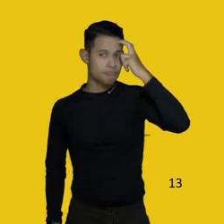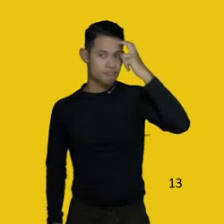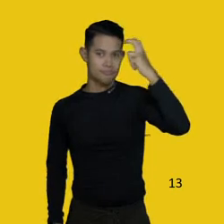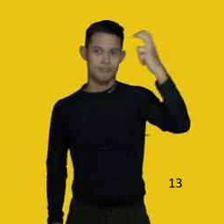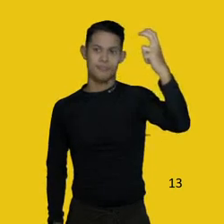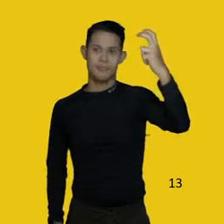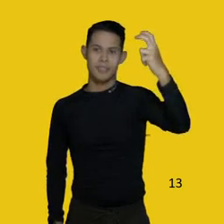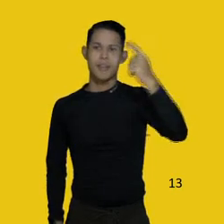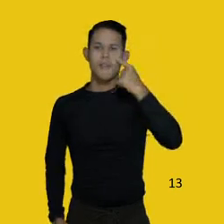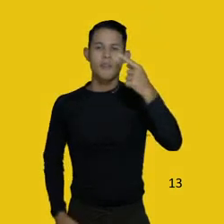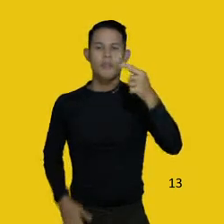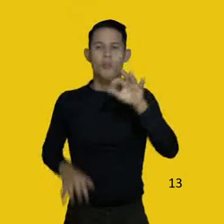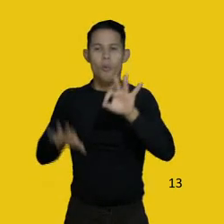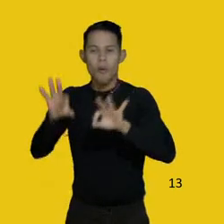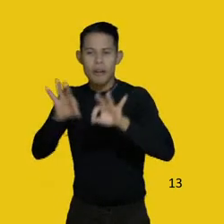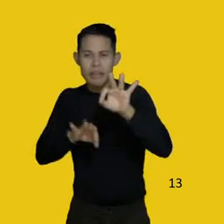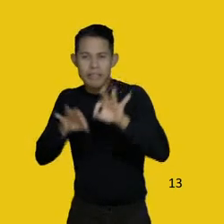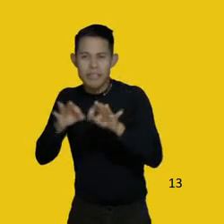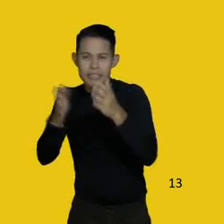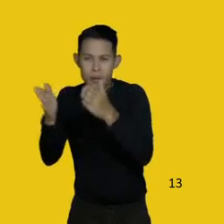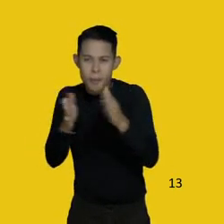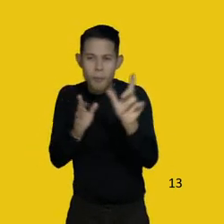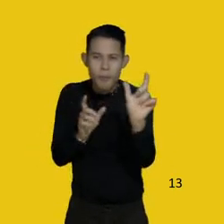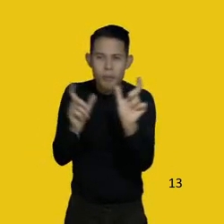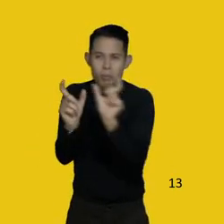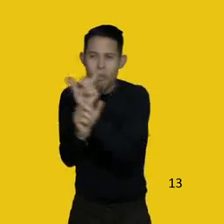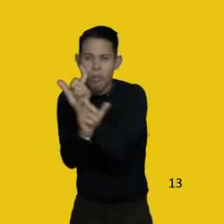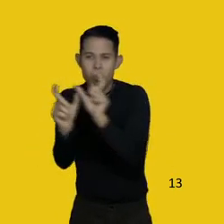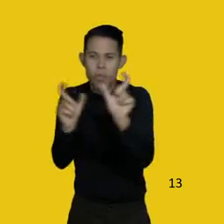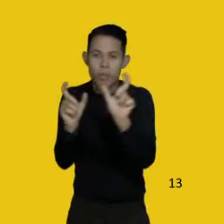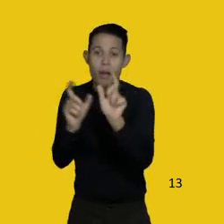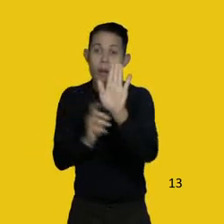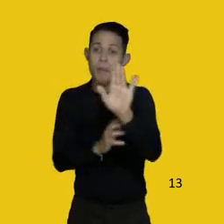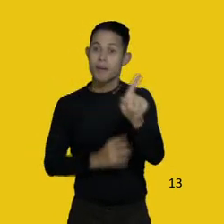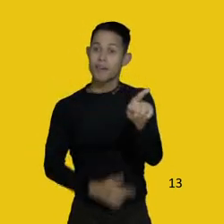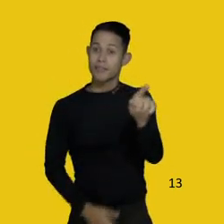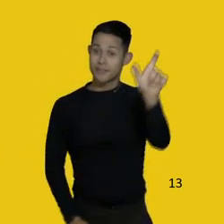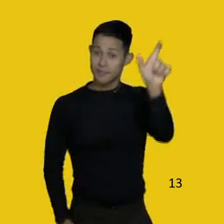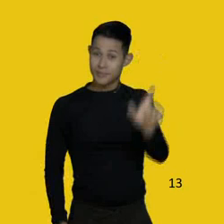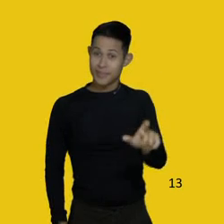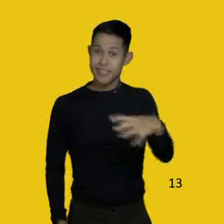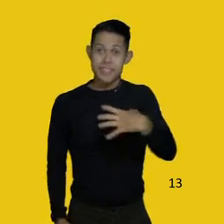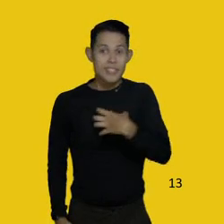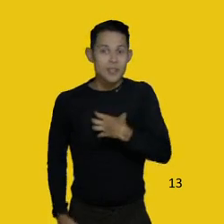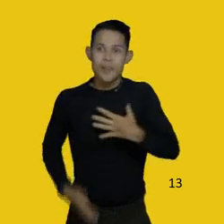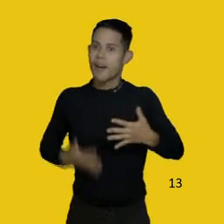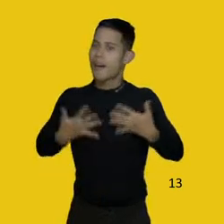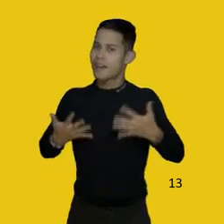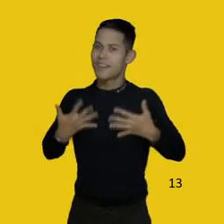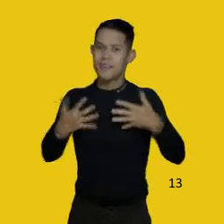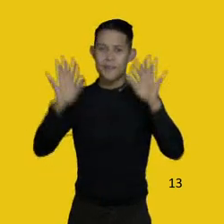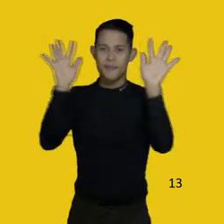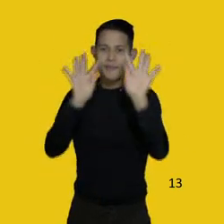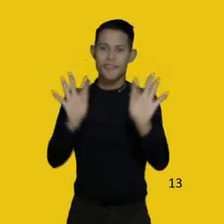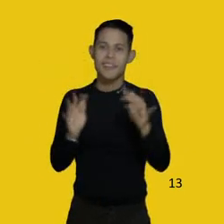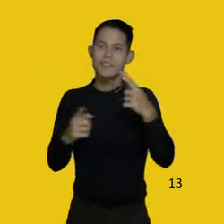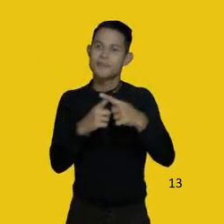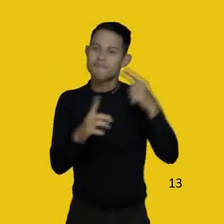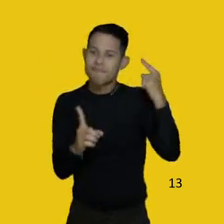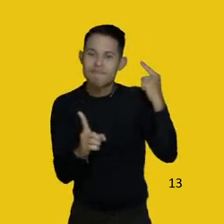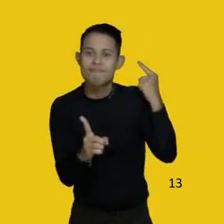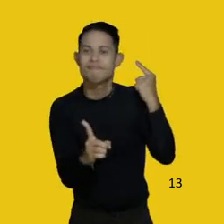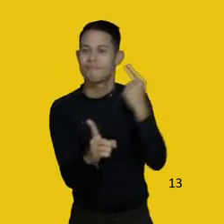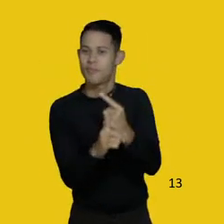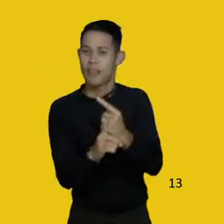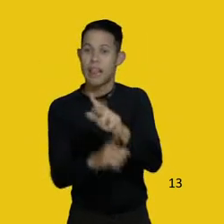desorganização muitas trocas alegria que ele ficou em saber que ele o que que né que tinha achado que ele tinha que ele não